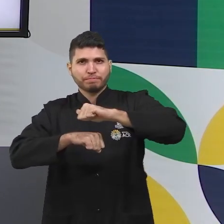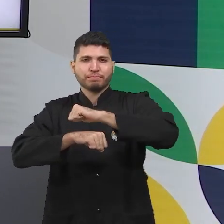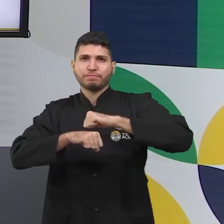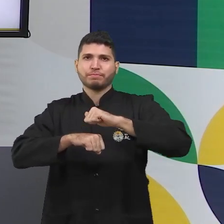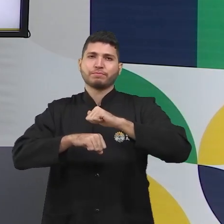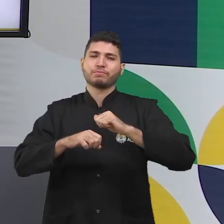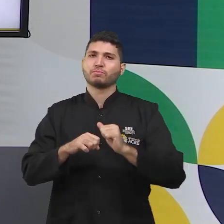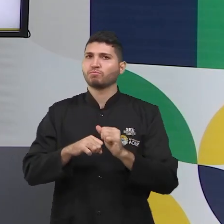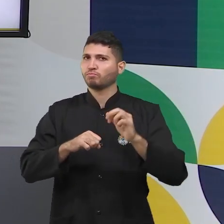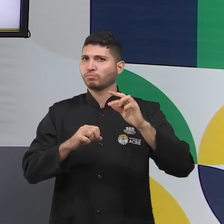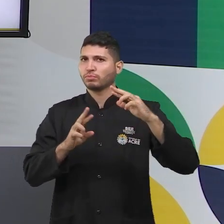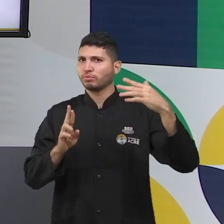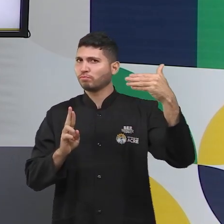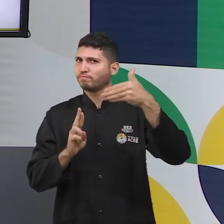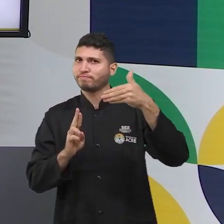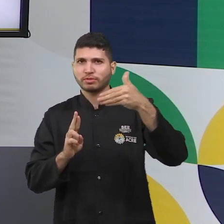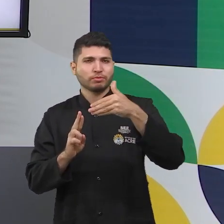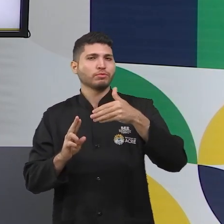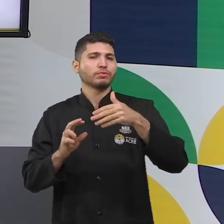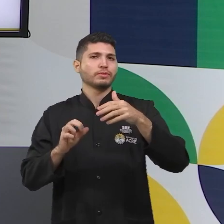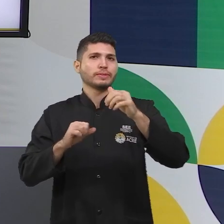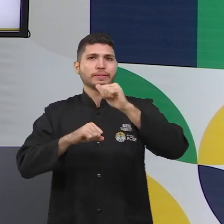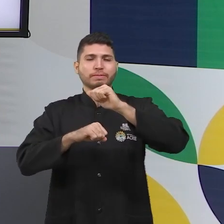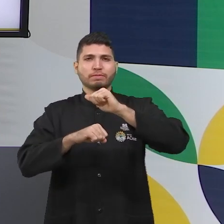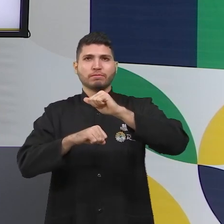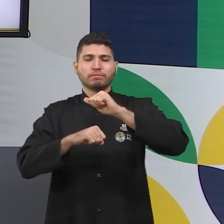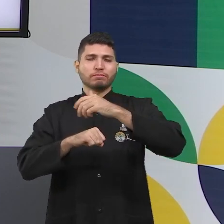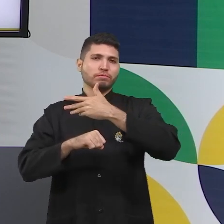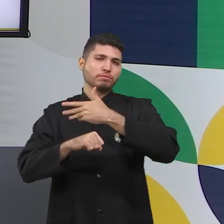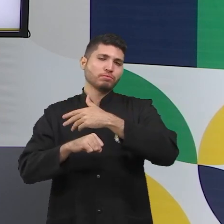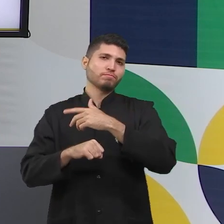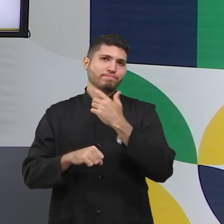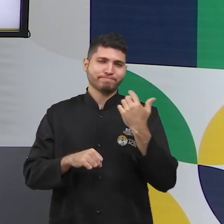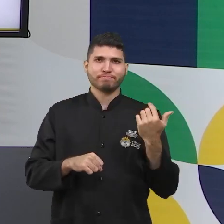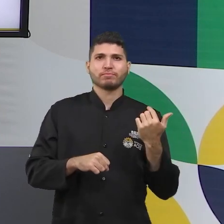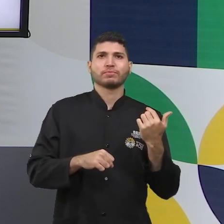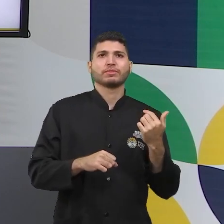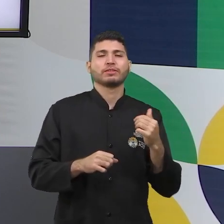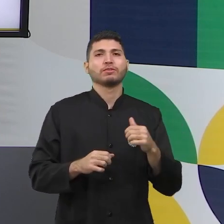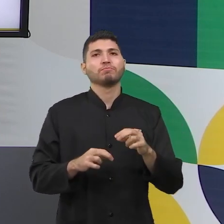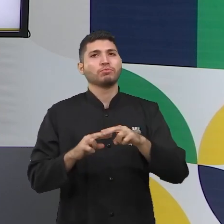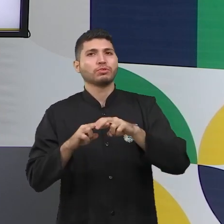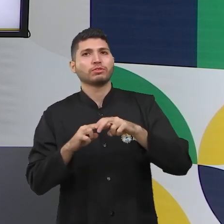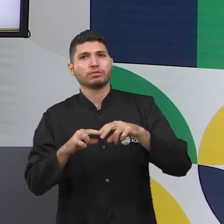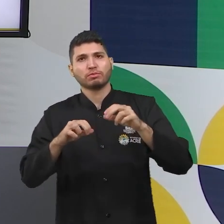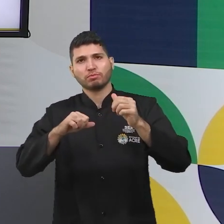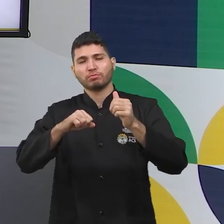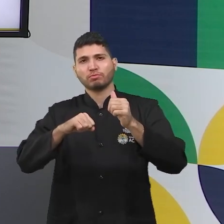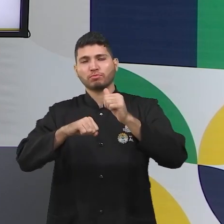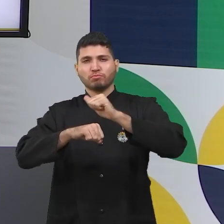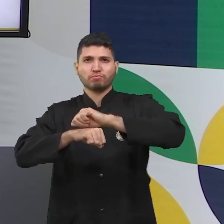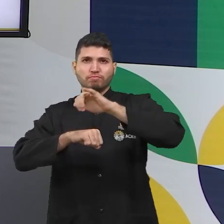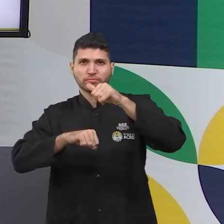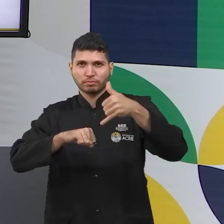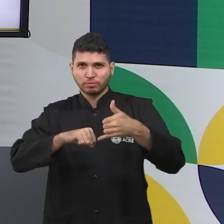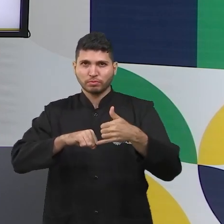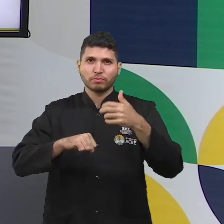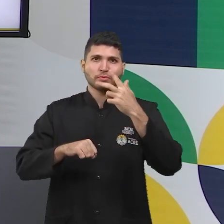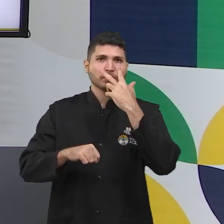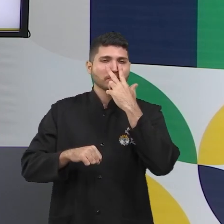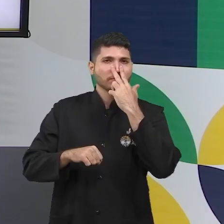refere a substantivo. Então, é por isso que, muitas das vezes, os adjetivos, eles vão parecer